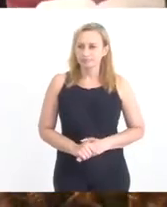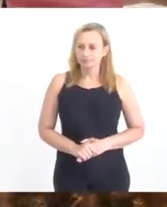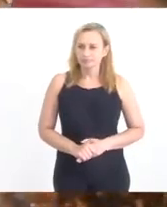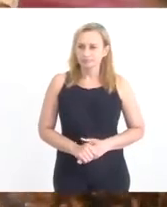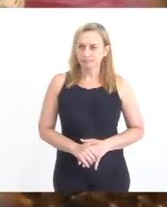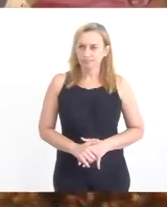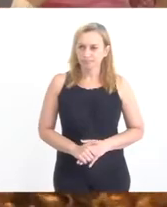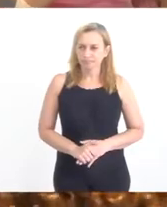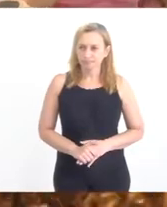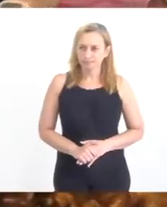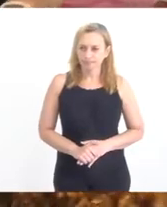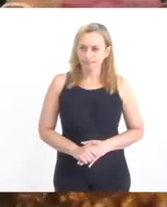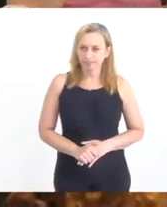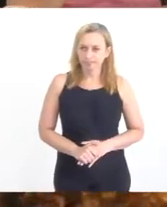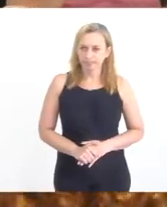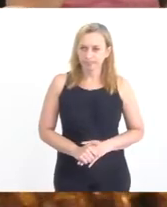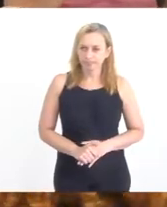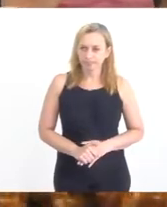é